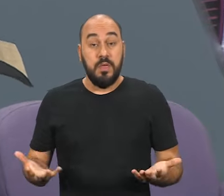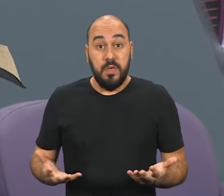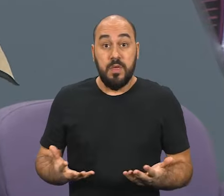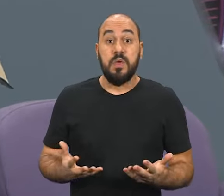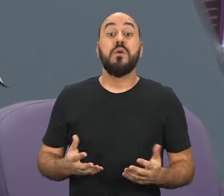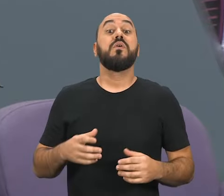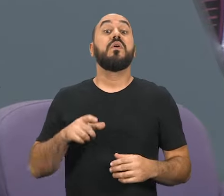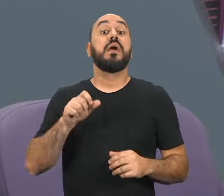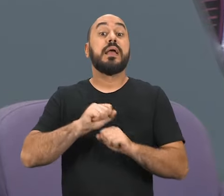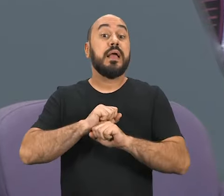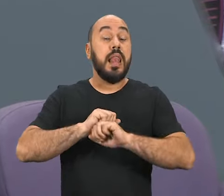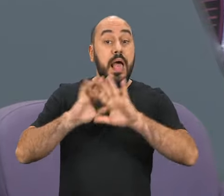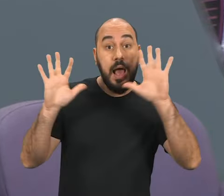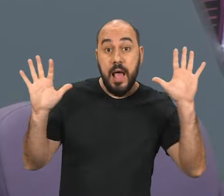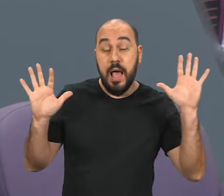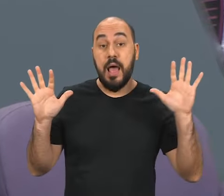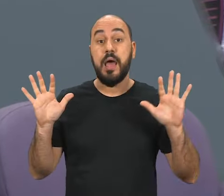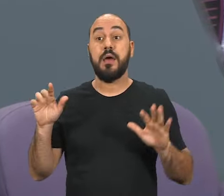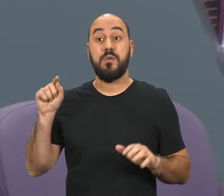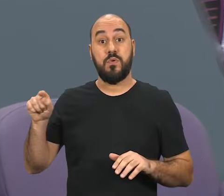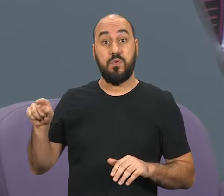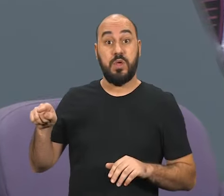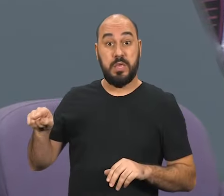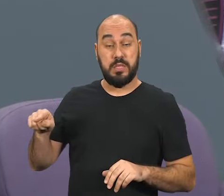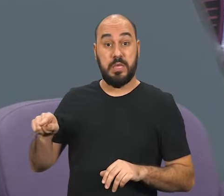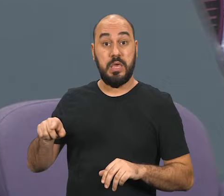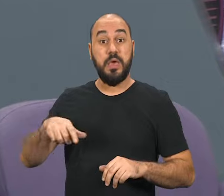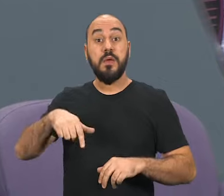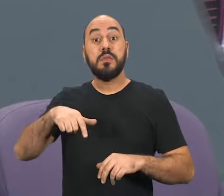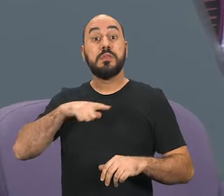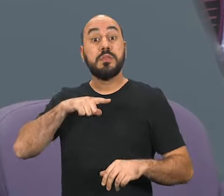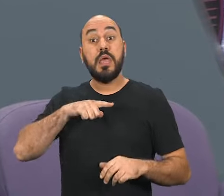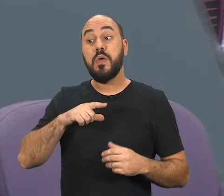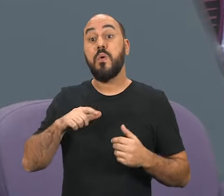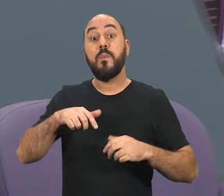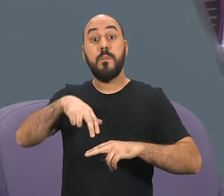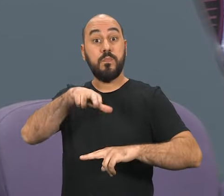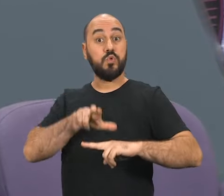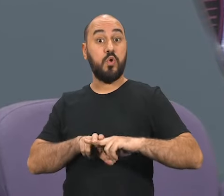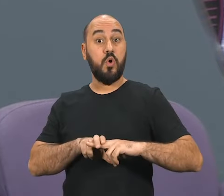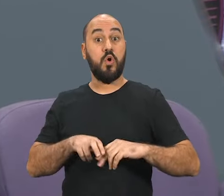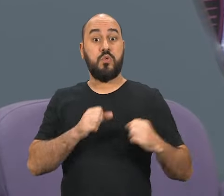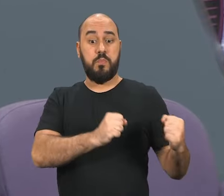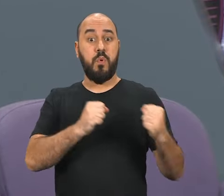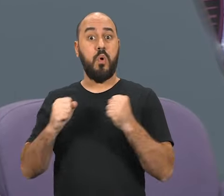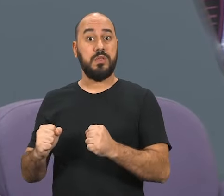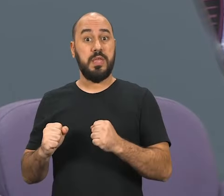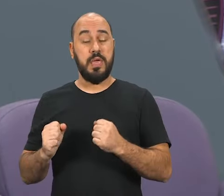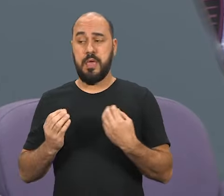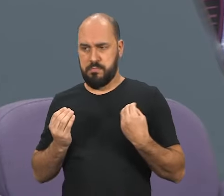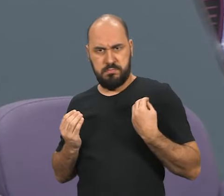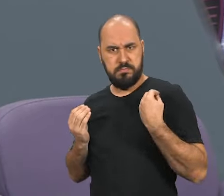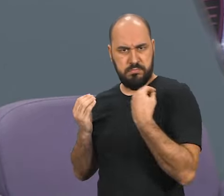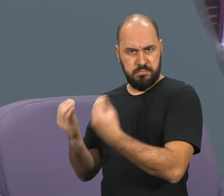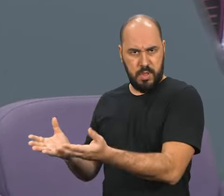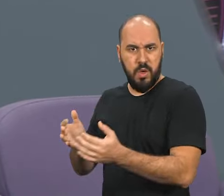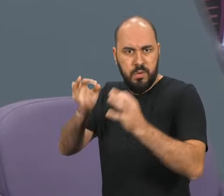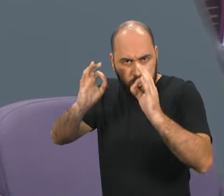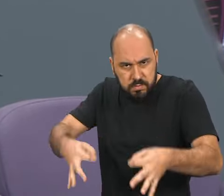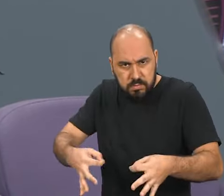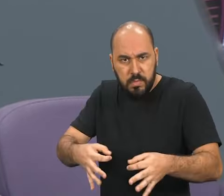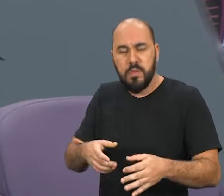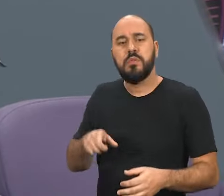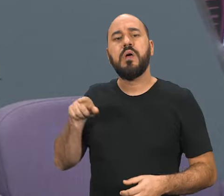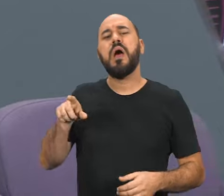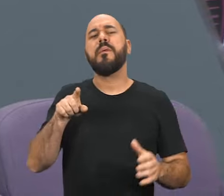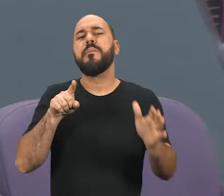mostra claramente o seu poder, o seu trono e grande autoridade dados pela besta, vem a pergunta-chave.